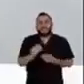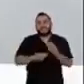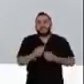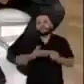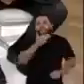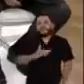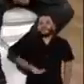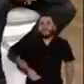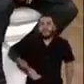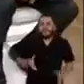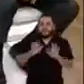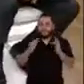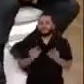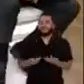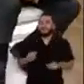natal